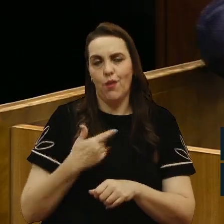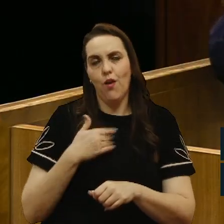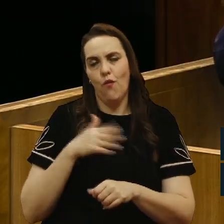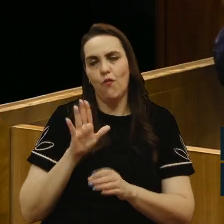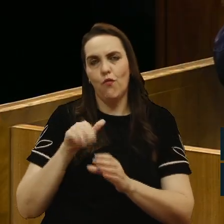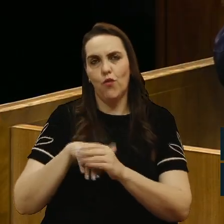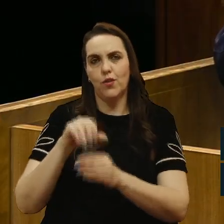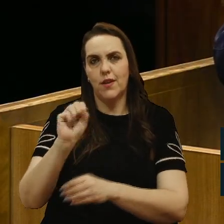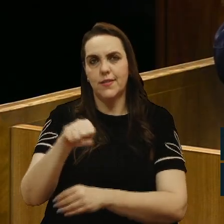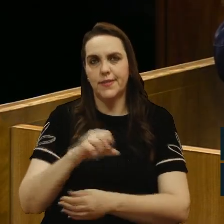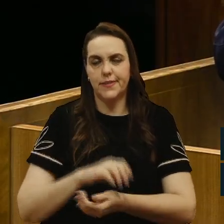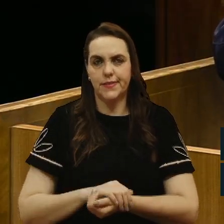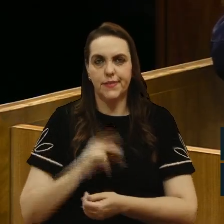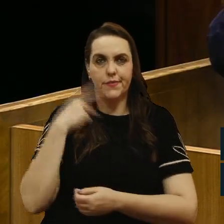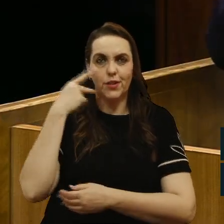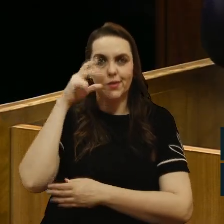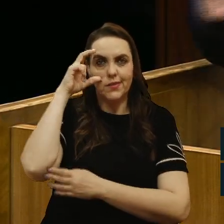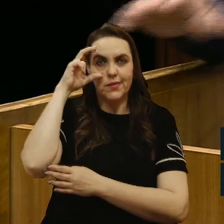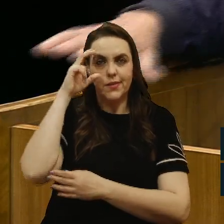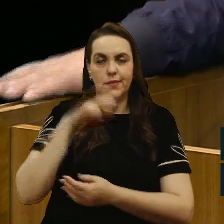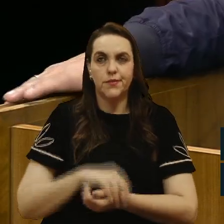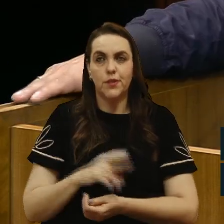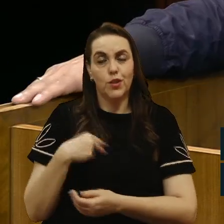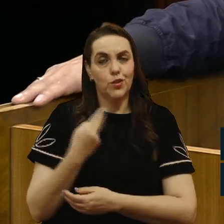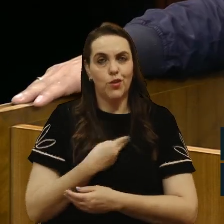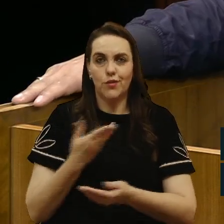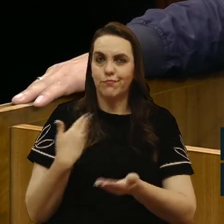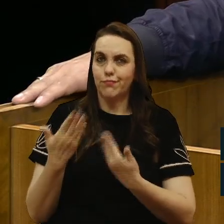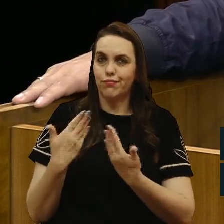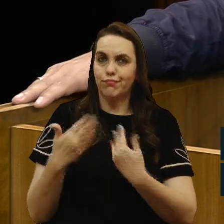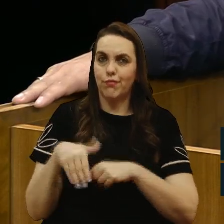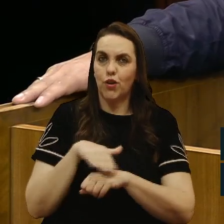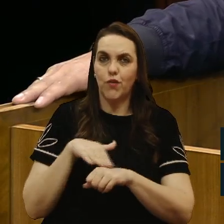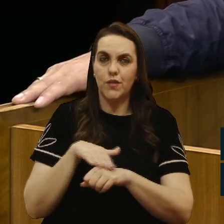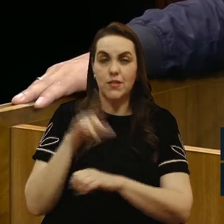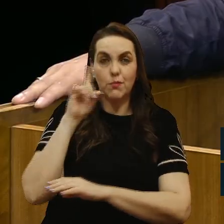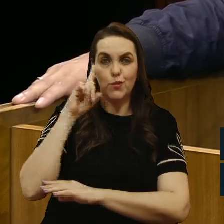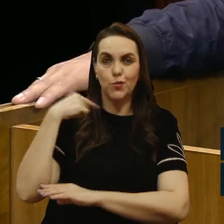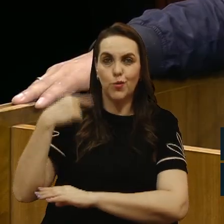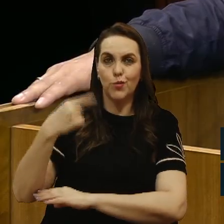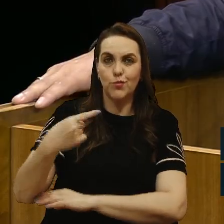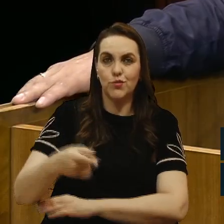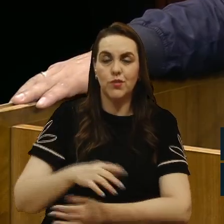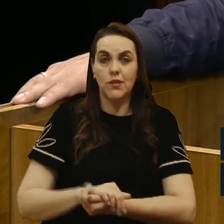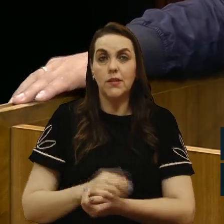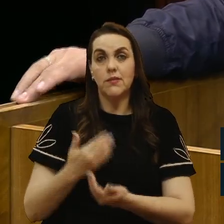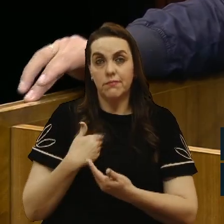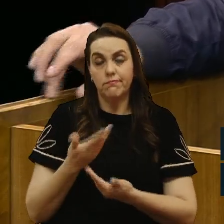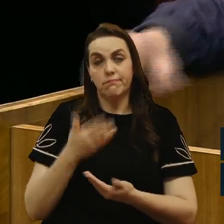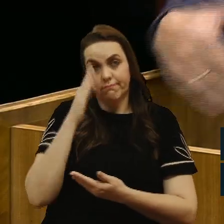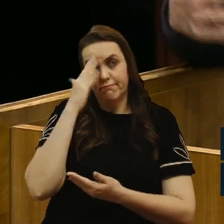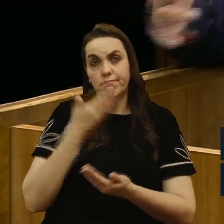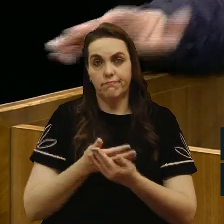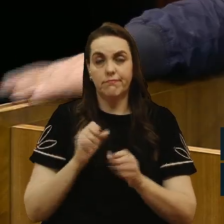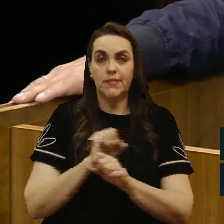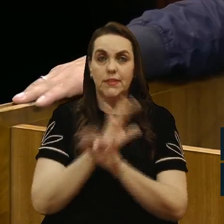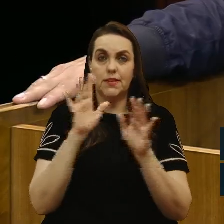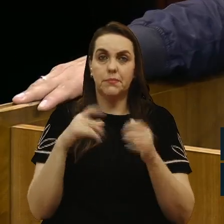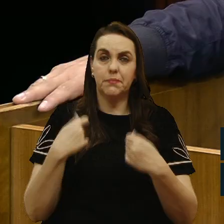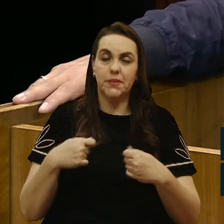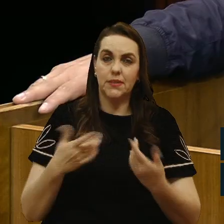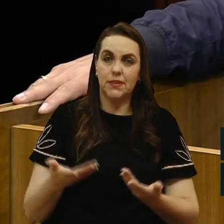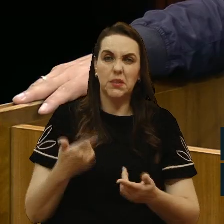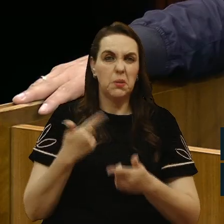favorável sim, vereadora Sandra. A gente conversa todos os dias, né? Então, eu acho que temos que ter transparência, assim não tem problema